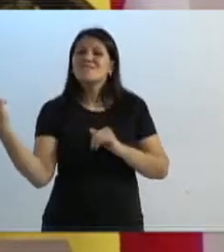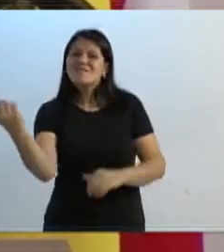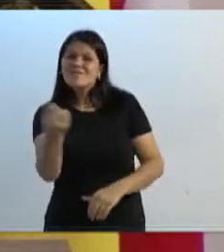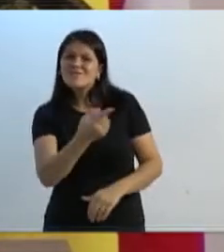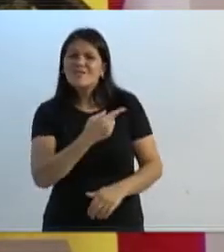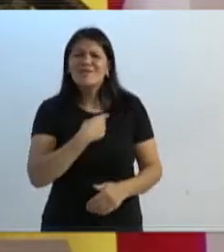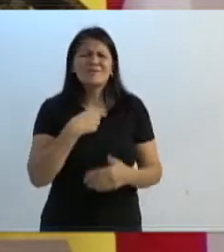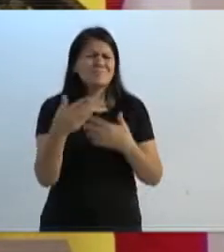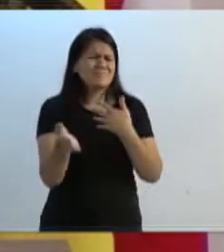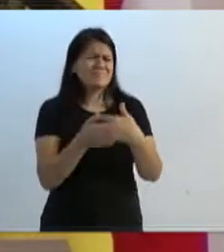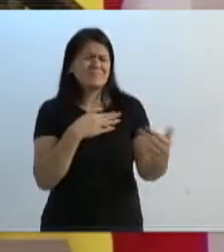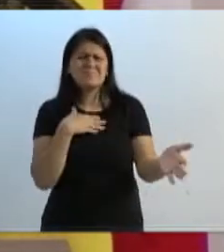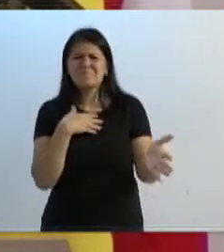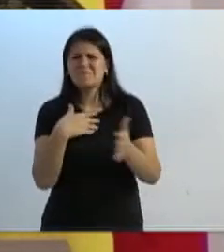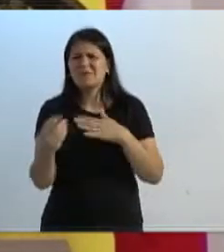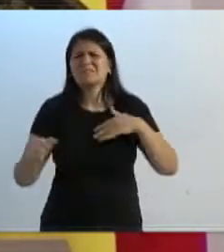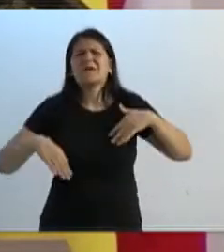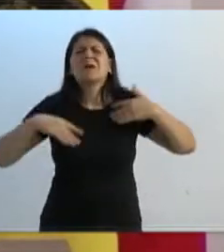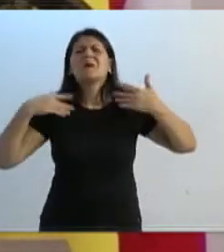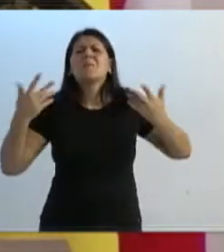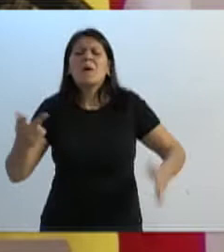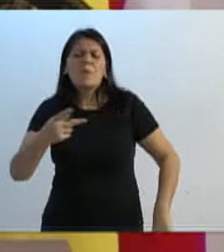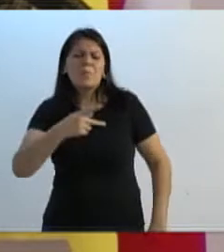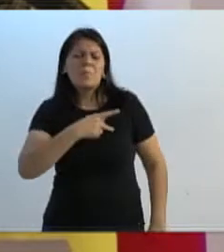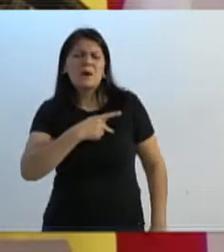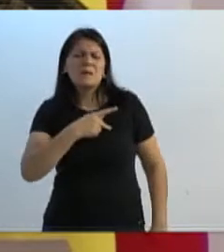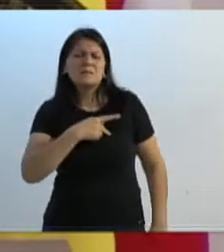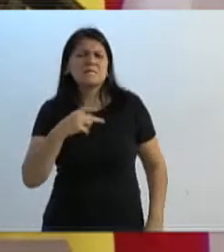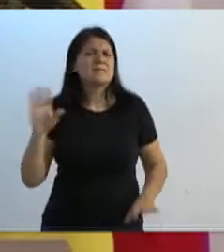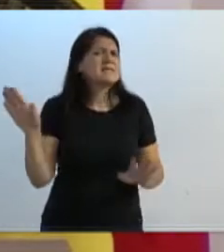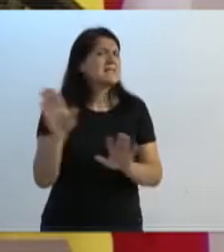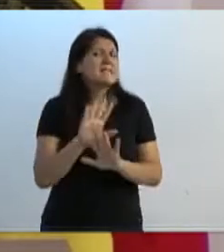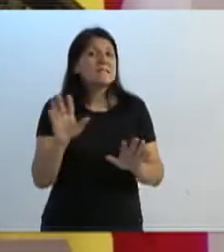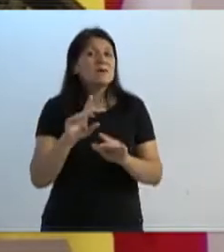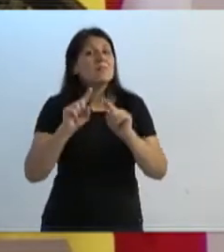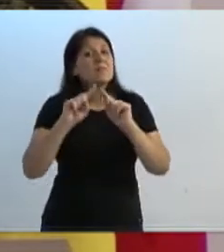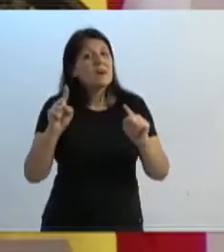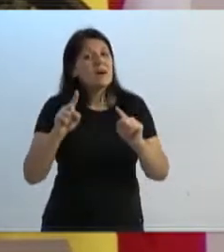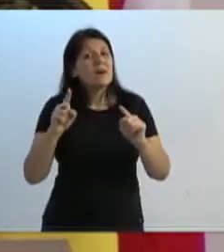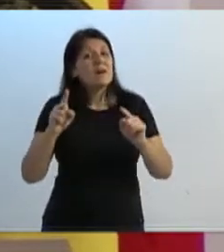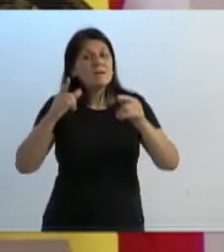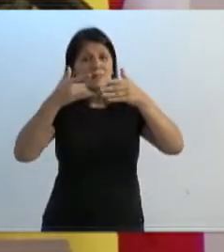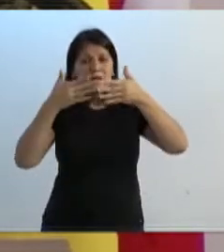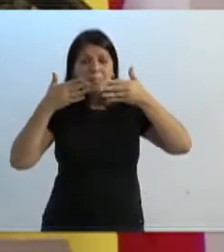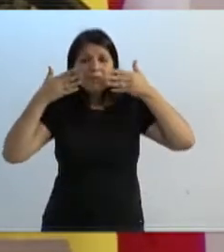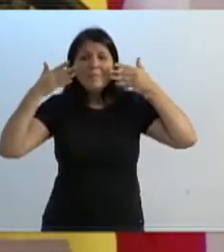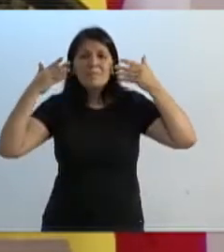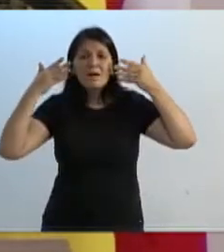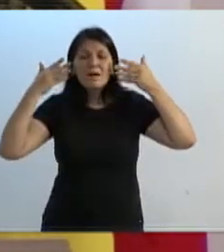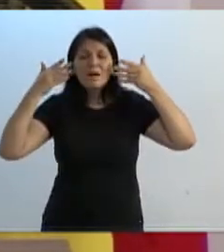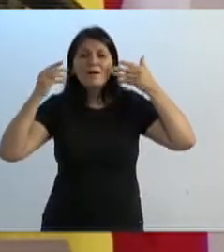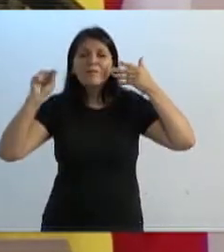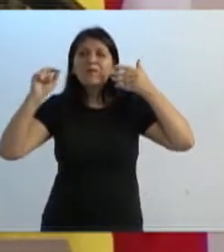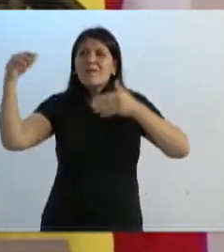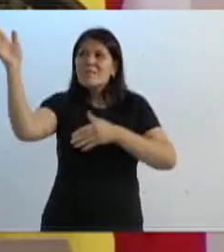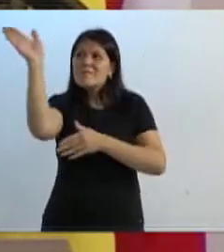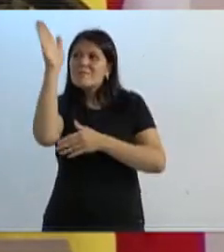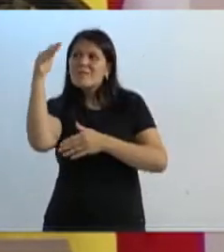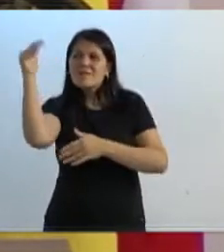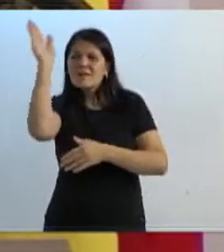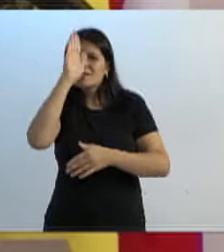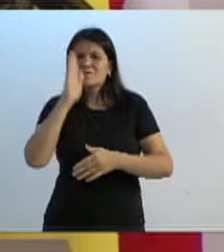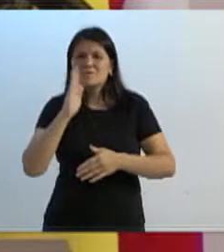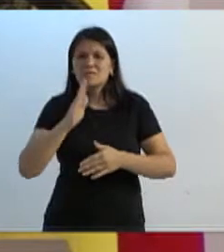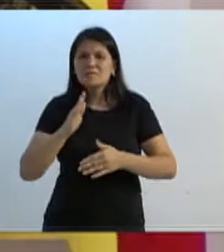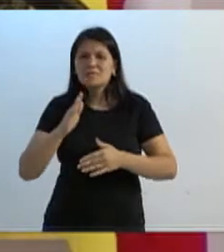gente é de esquerda, de direita, de centro, partido político, é a bandeira da qual a gente tem que honrar. E a gente tem que honrar, inclusive, aqui cumprindo a nossa missão nessa